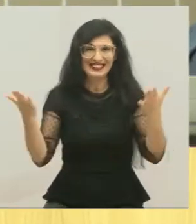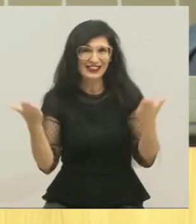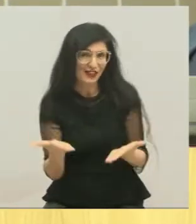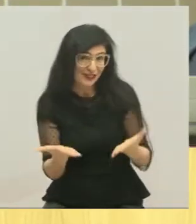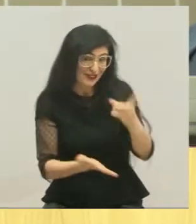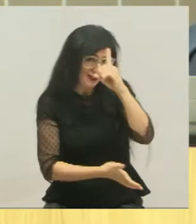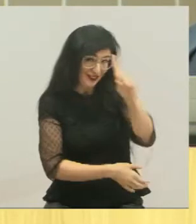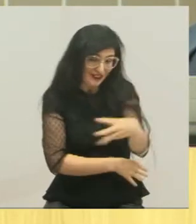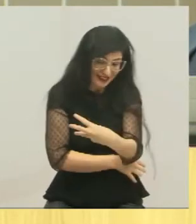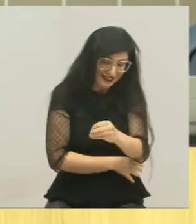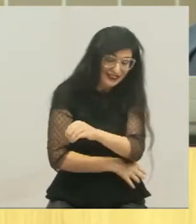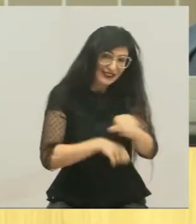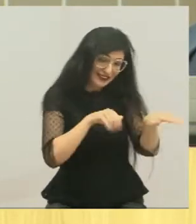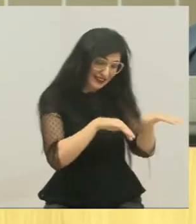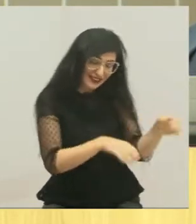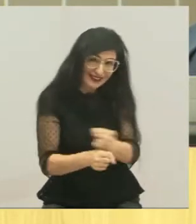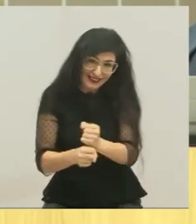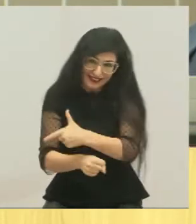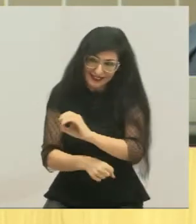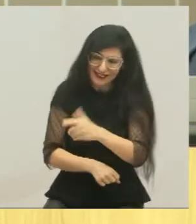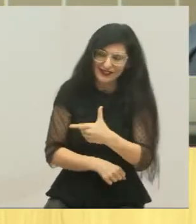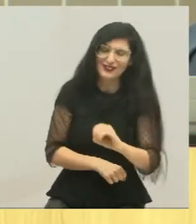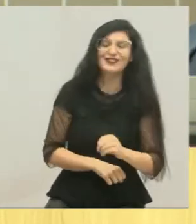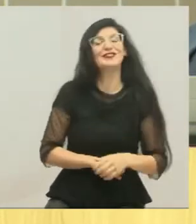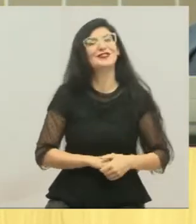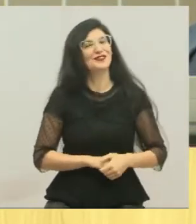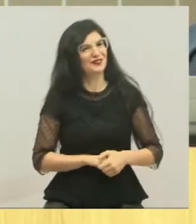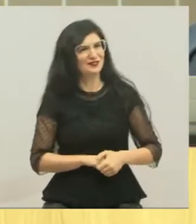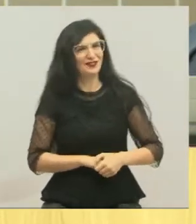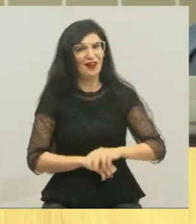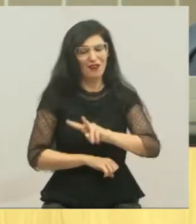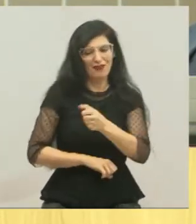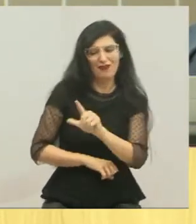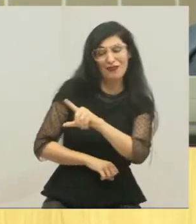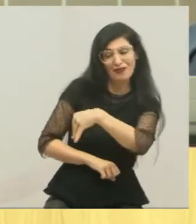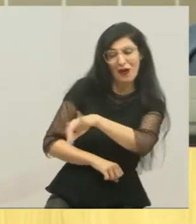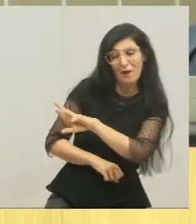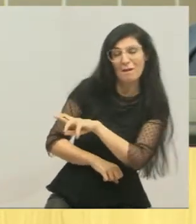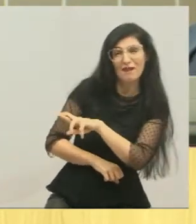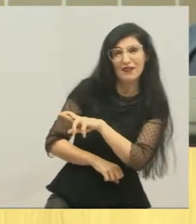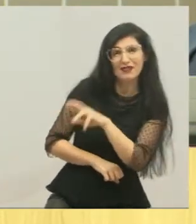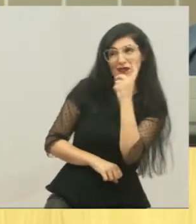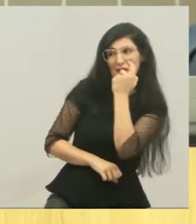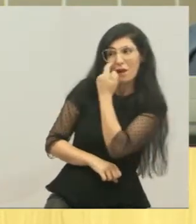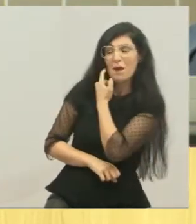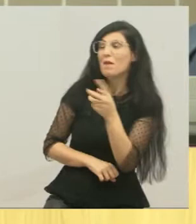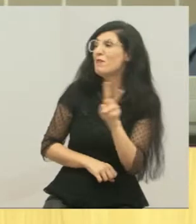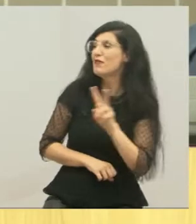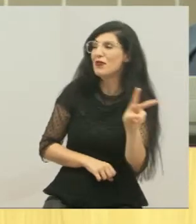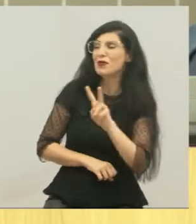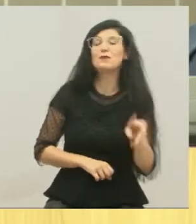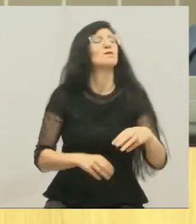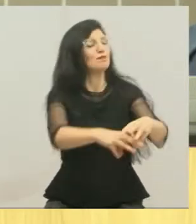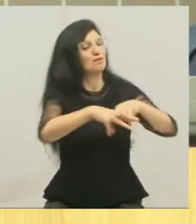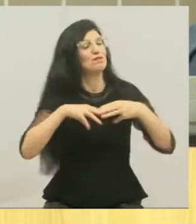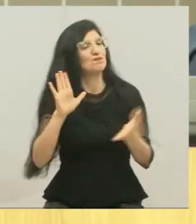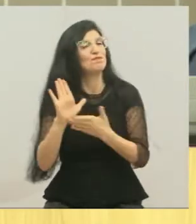Sala de Sessões, 30 de setembro de 2020. Autoria, vereador Valmir, do Parque Meia Lua. Moção